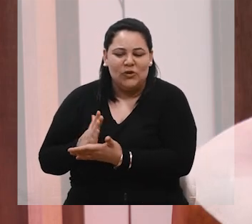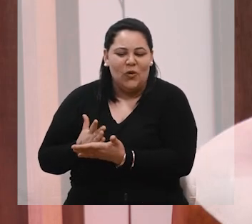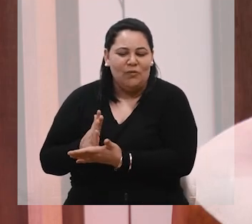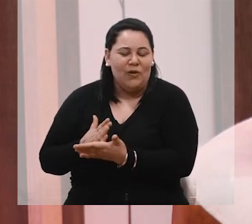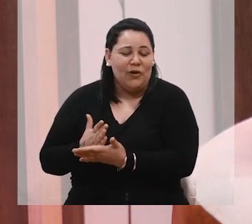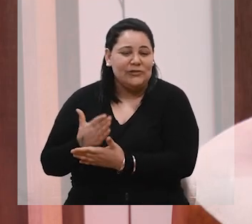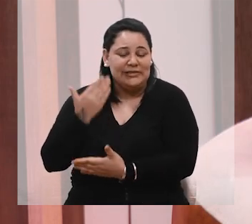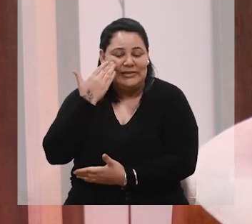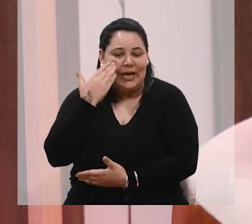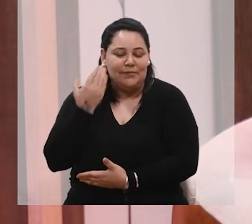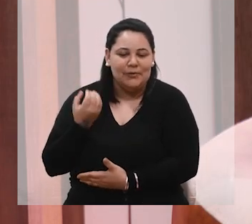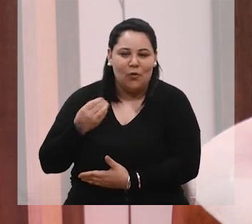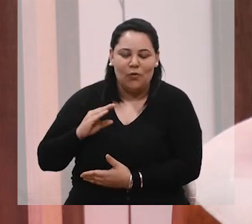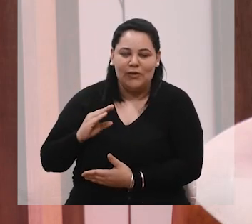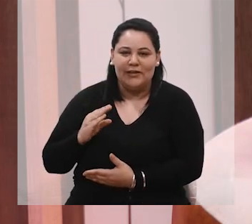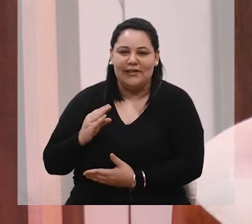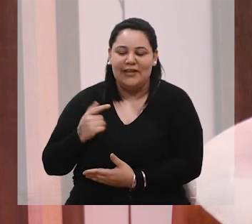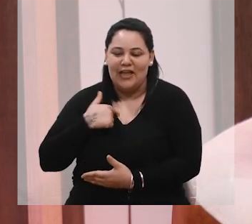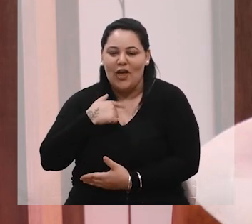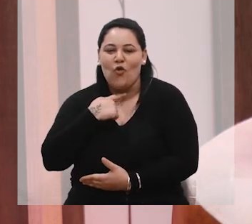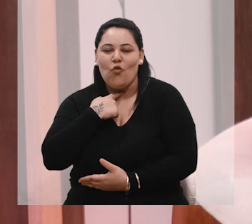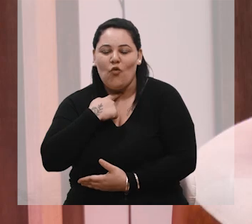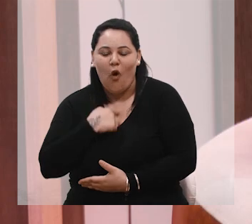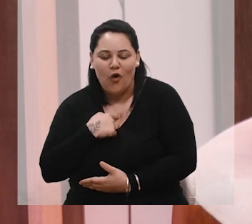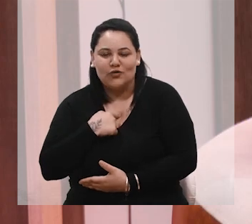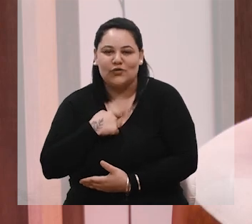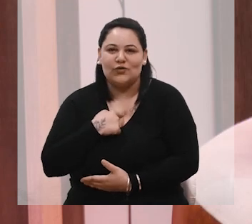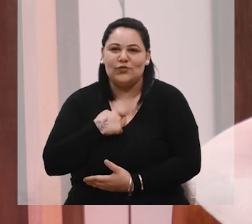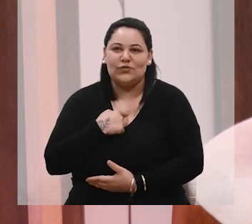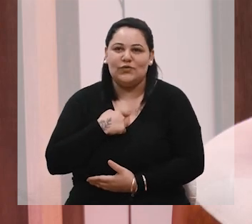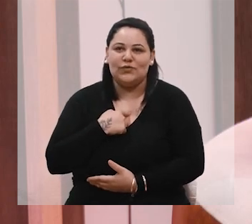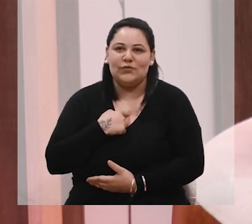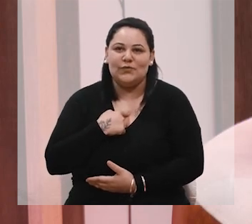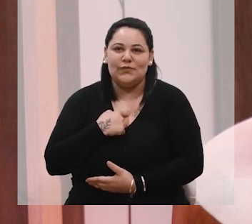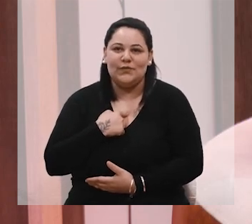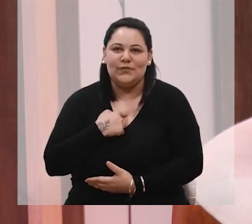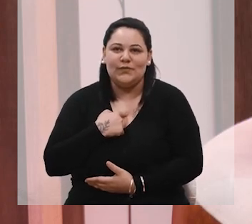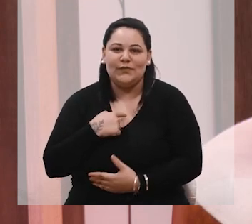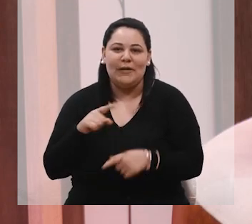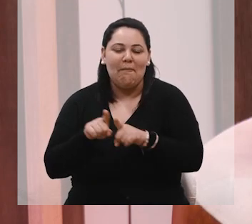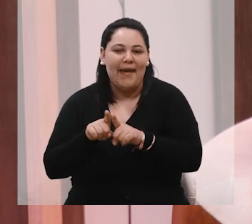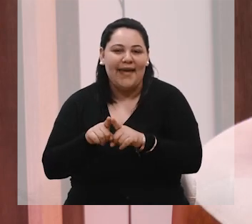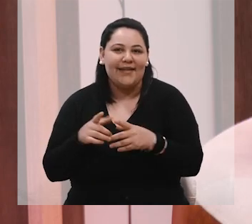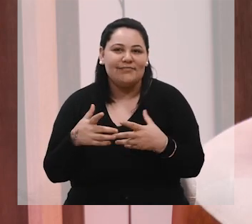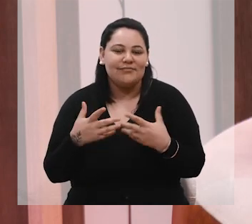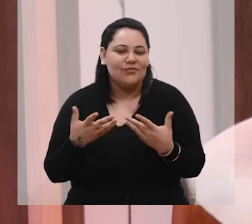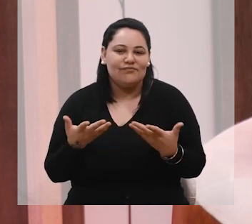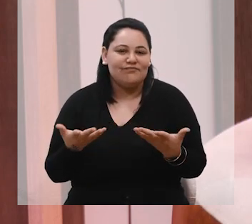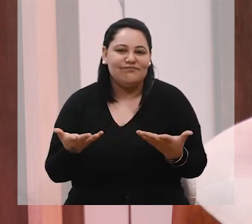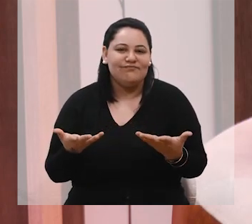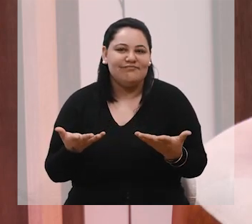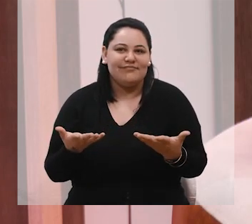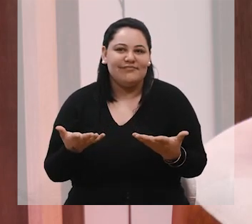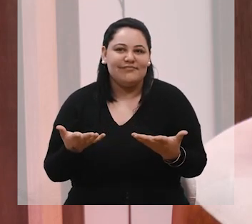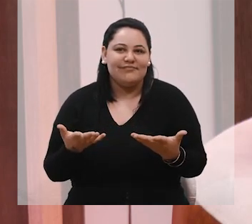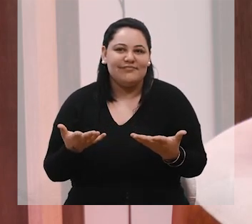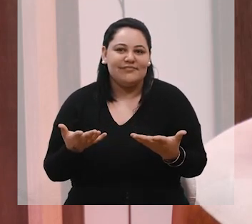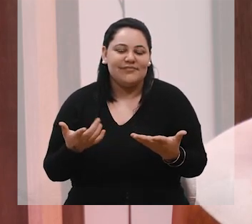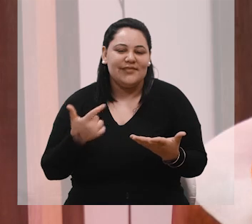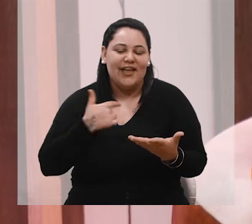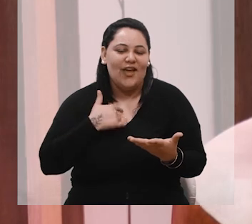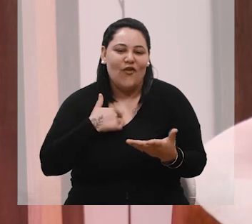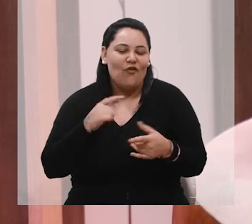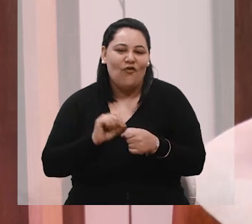incomodam, né? Ou que me agradam, que me aprazem, né? Então, é a partir daí